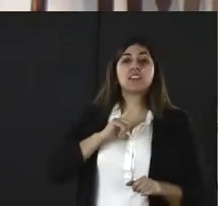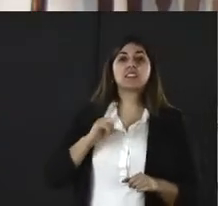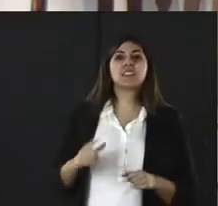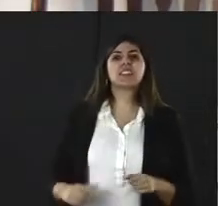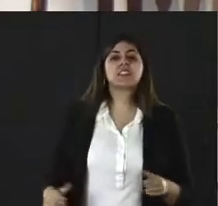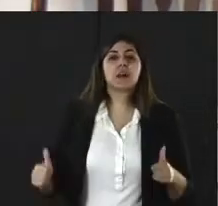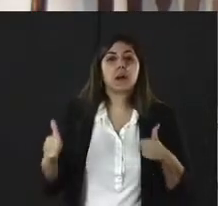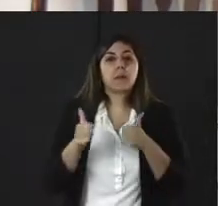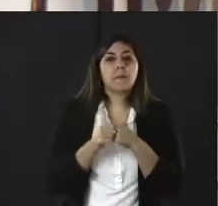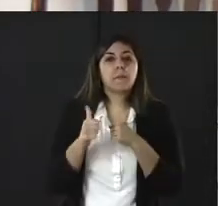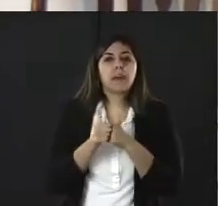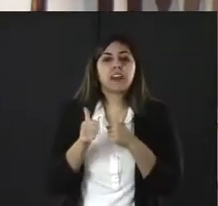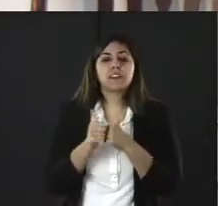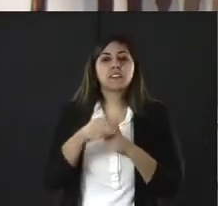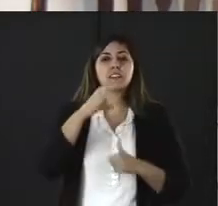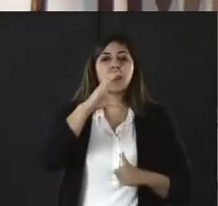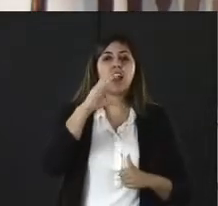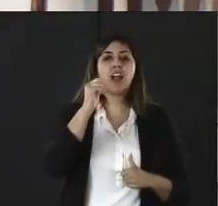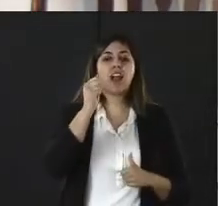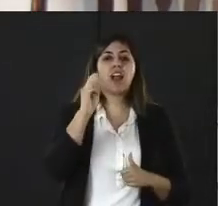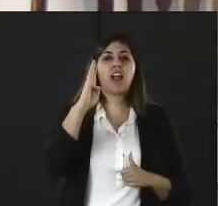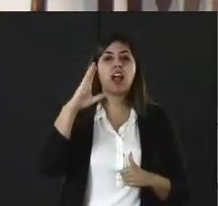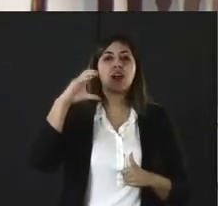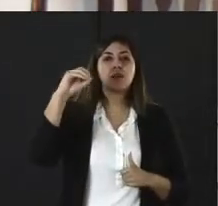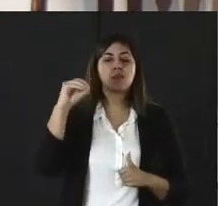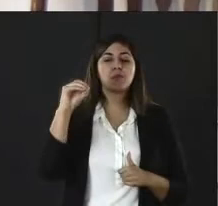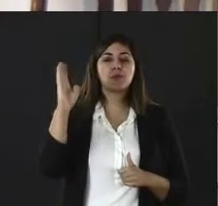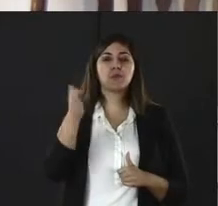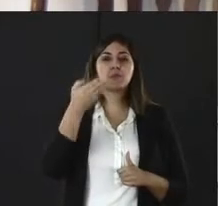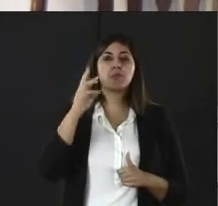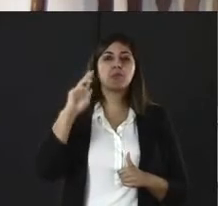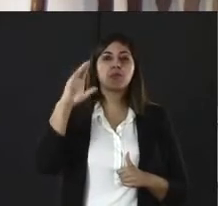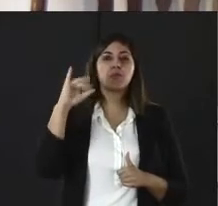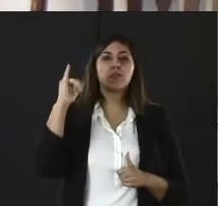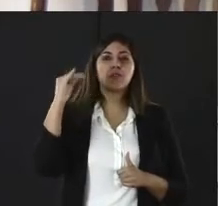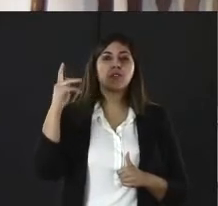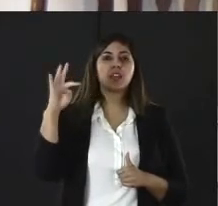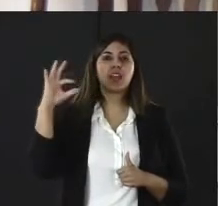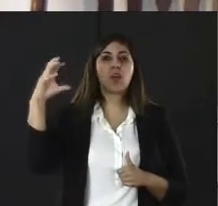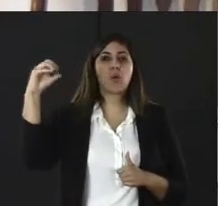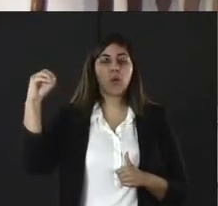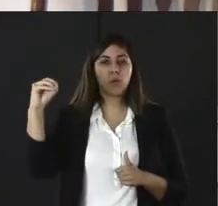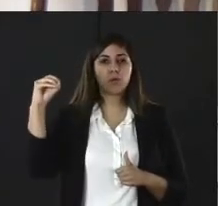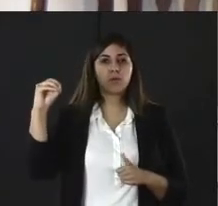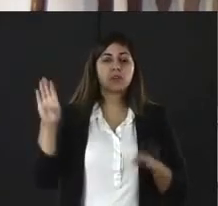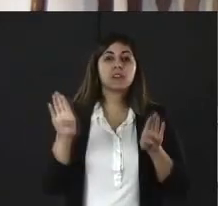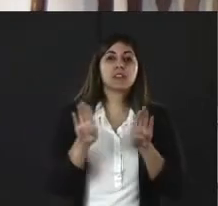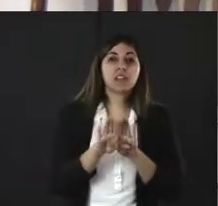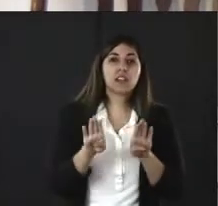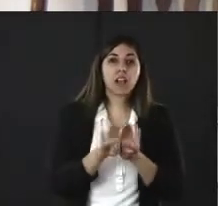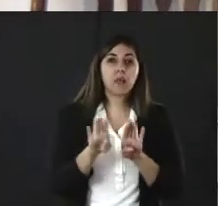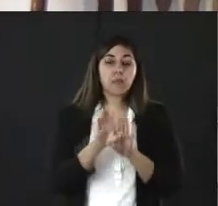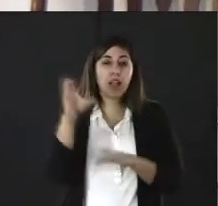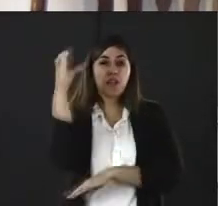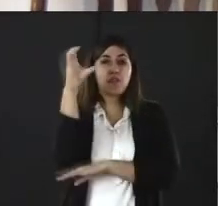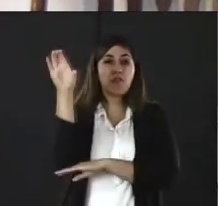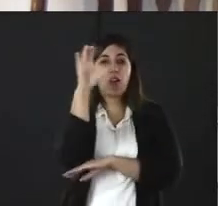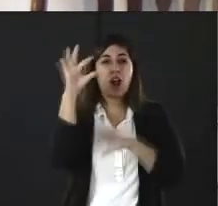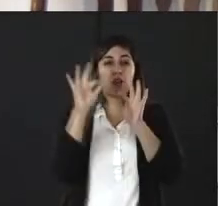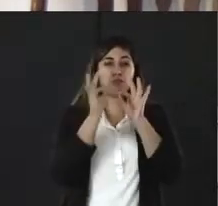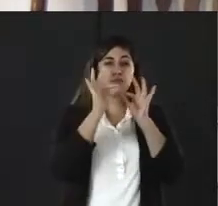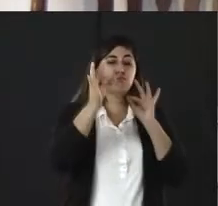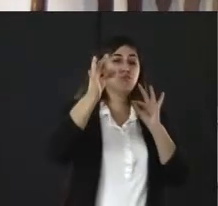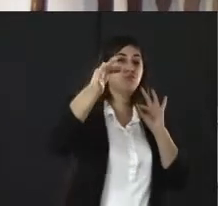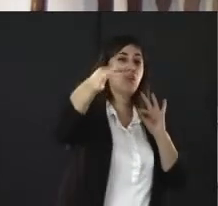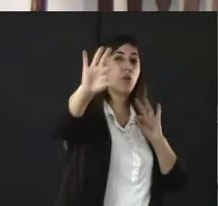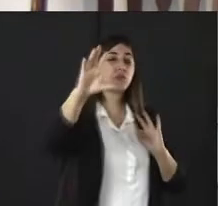farol super poderoso também que atinge mais de 50 milhas náuticas contra nós entrevistamos